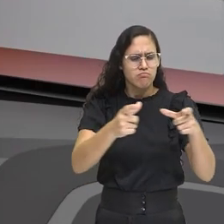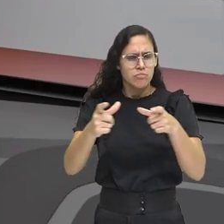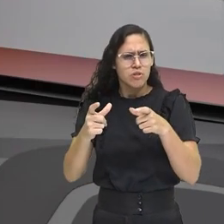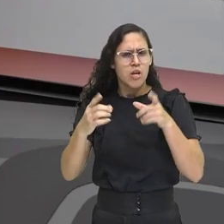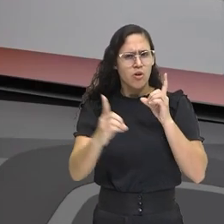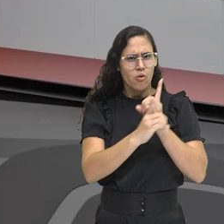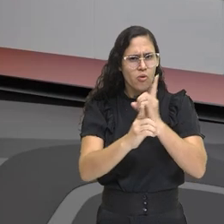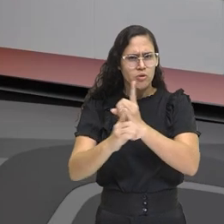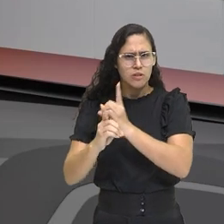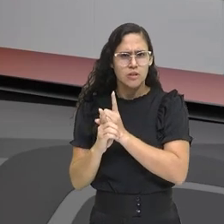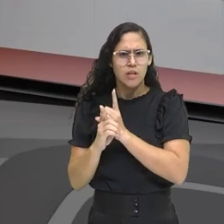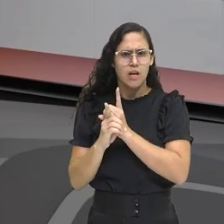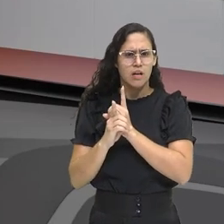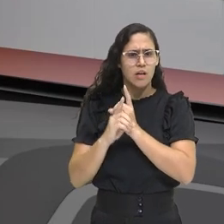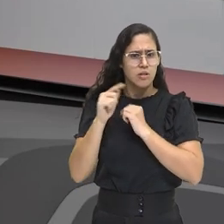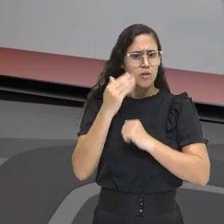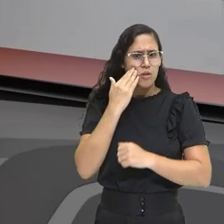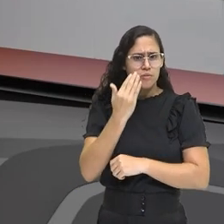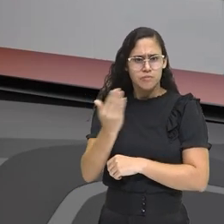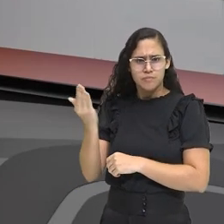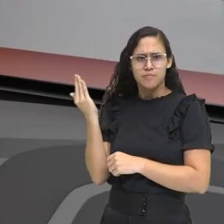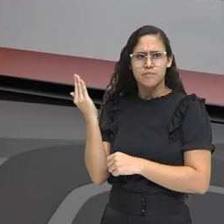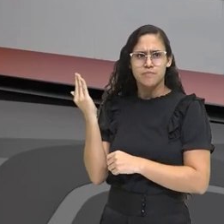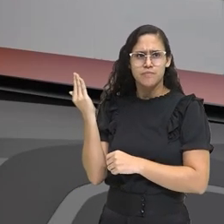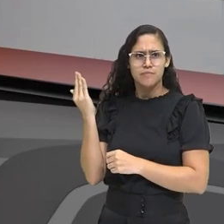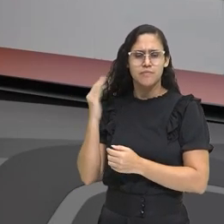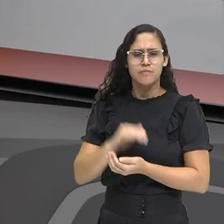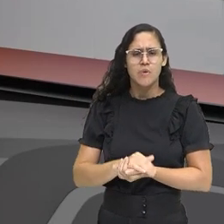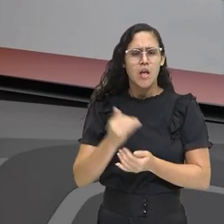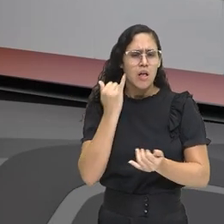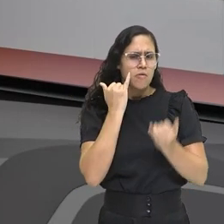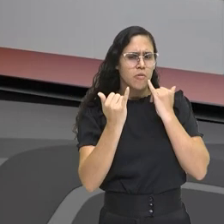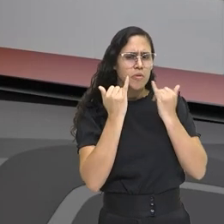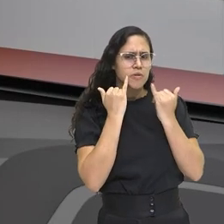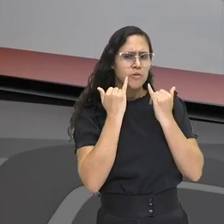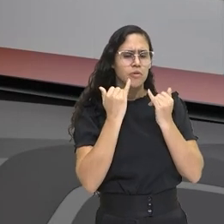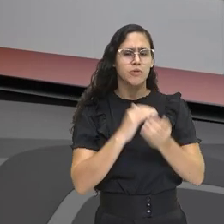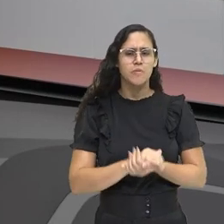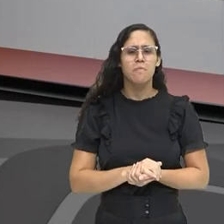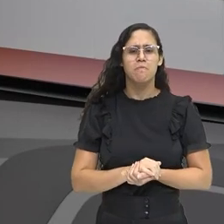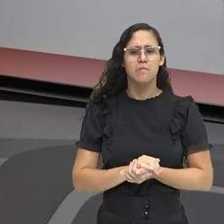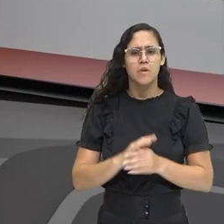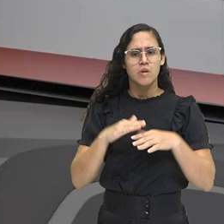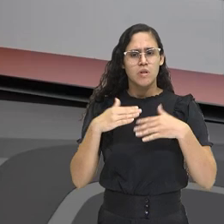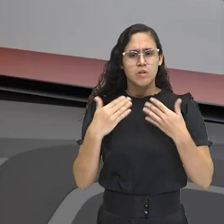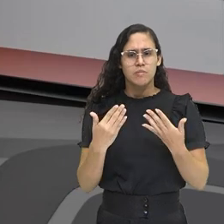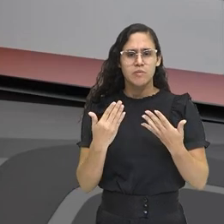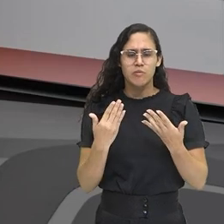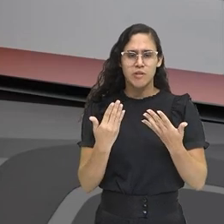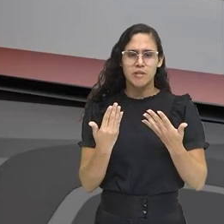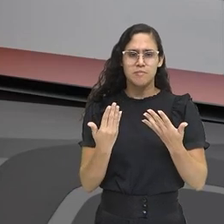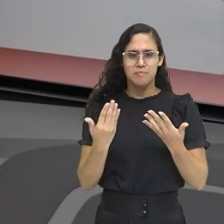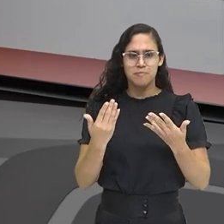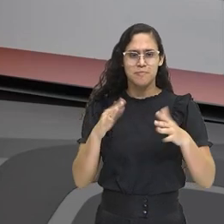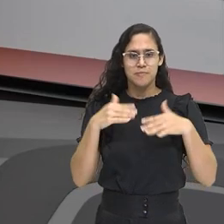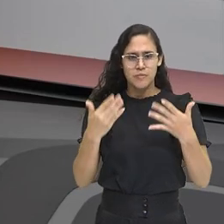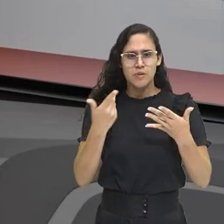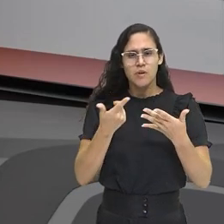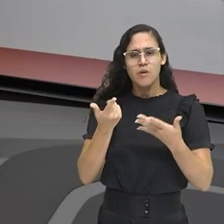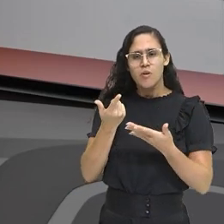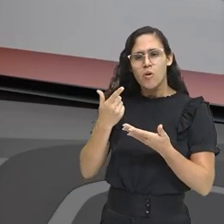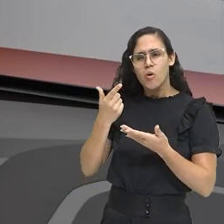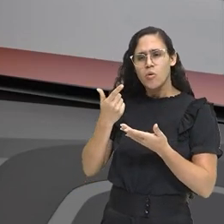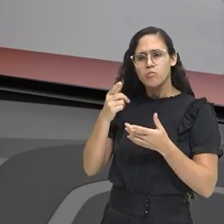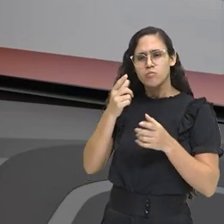através desses mapas com essas informações? E aí a gente tem ao longo dos anos, né, ao longo dos tempos,